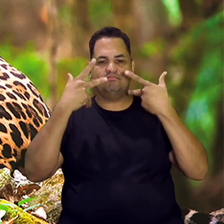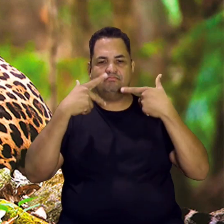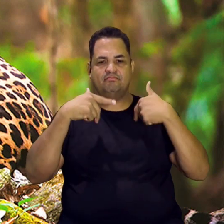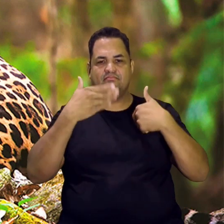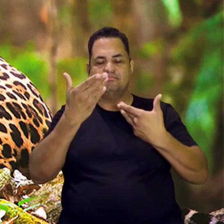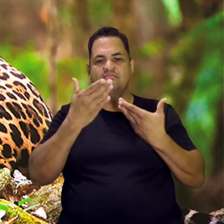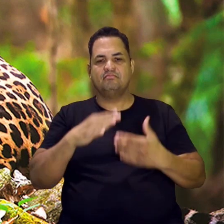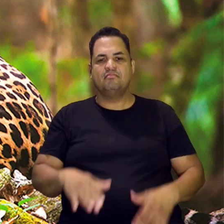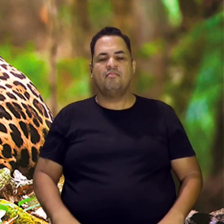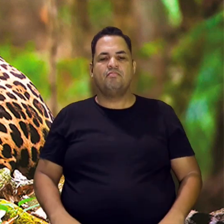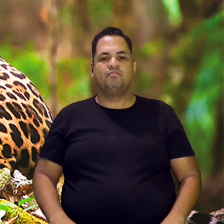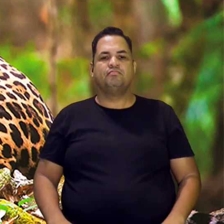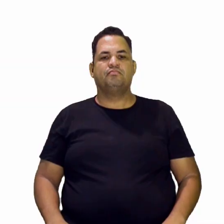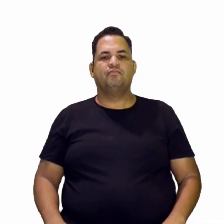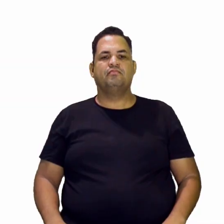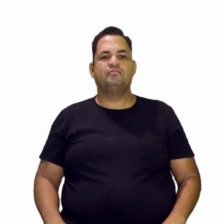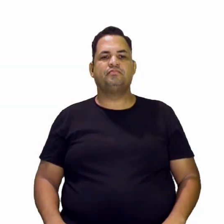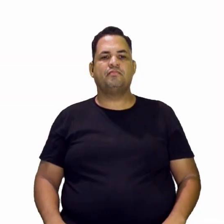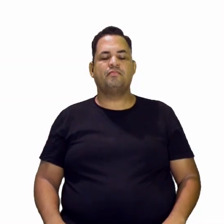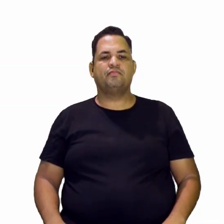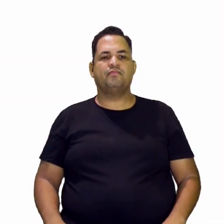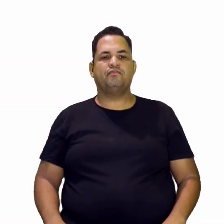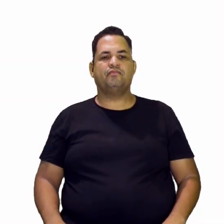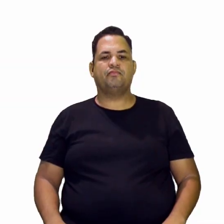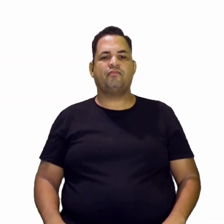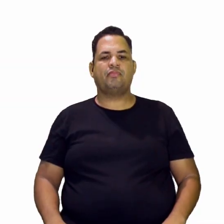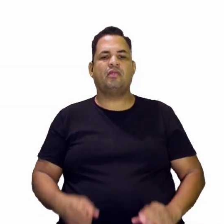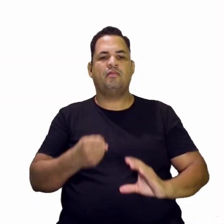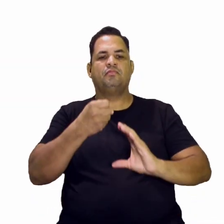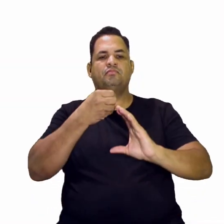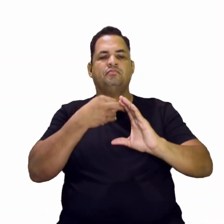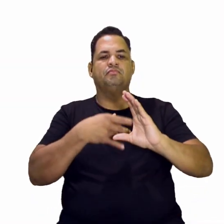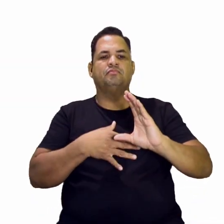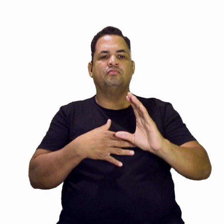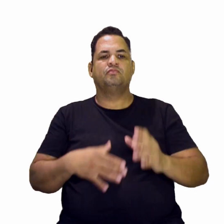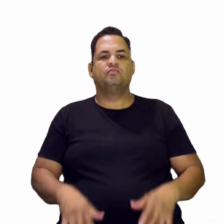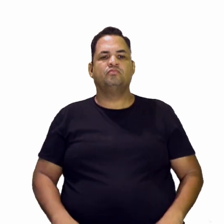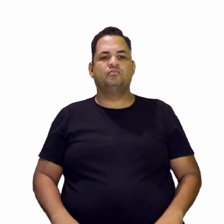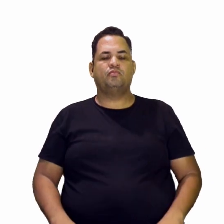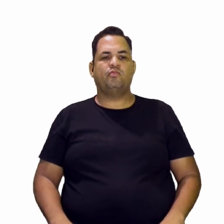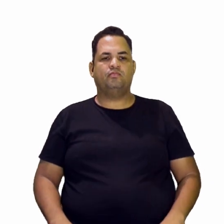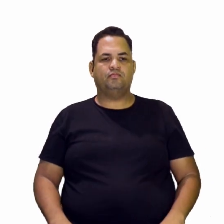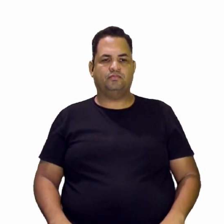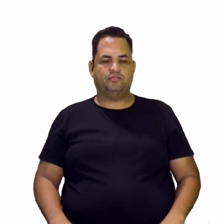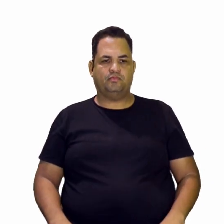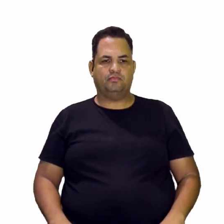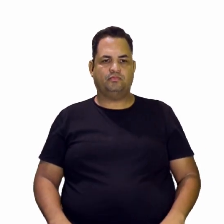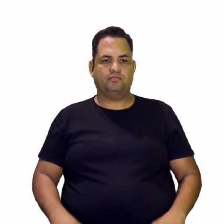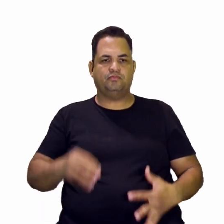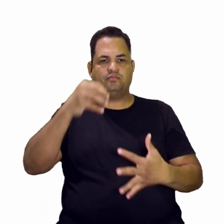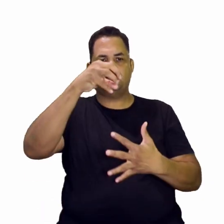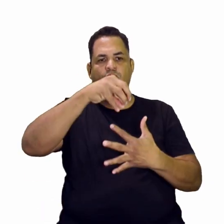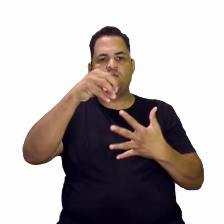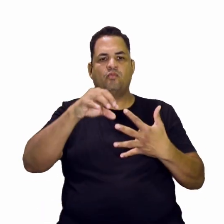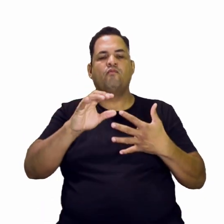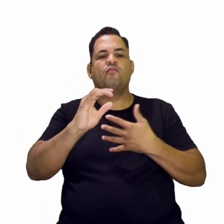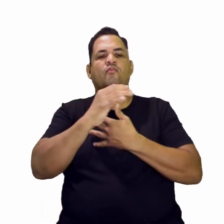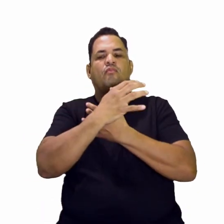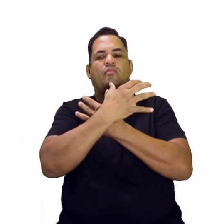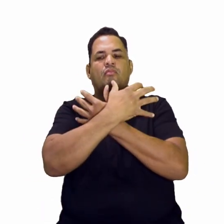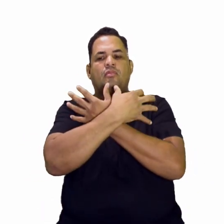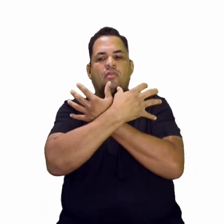né. Vamos lá, então, para as nossas características. O reino Animalia, ele é definido